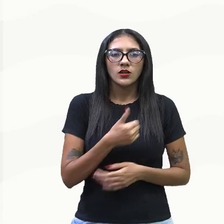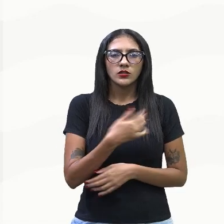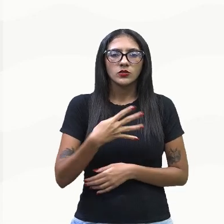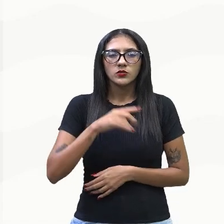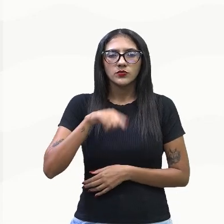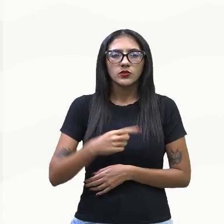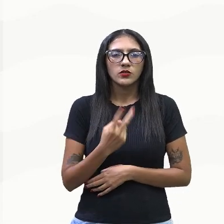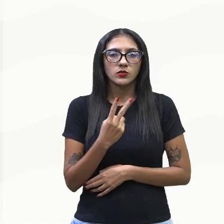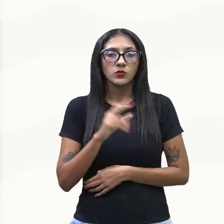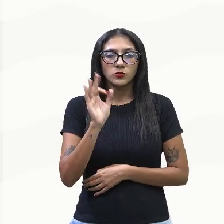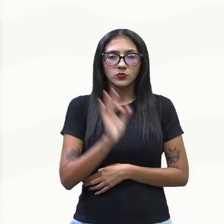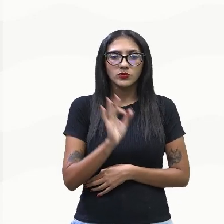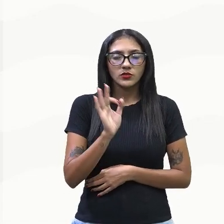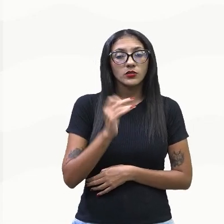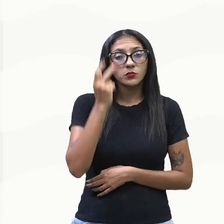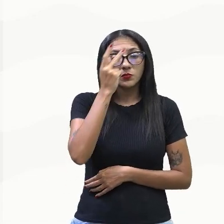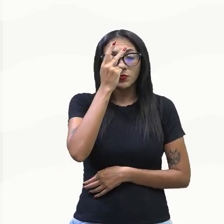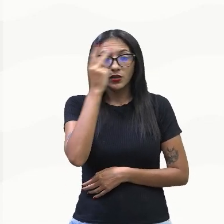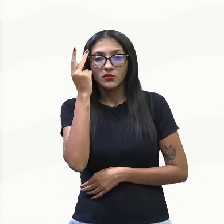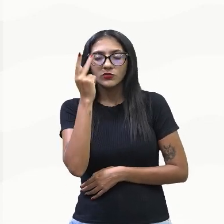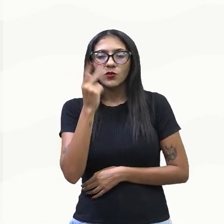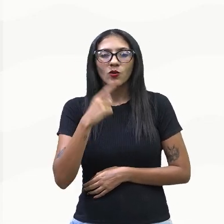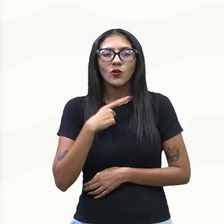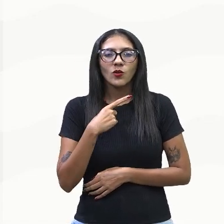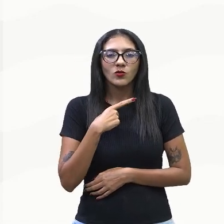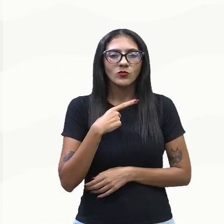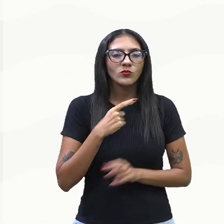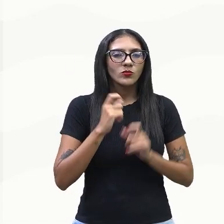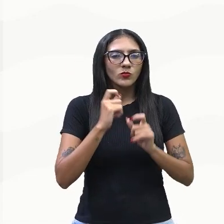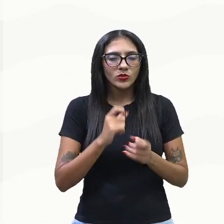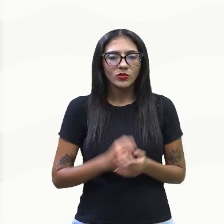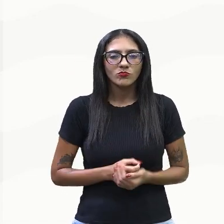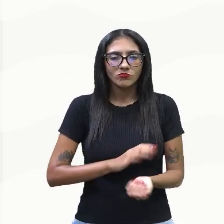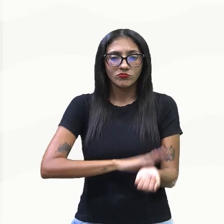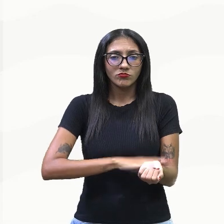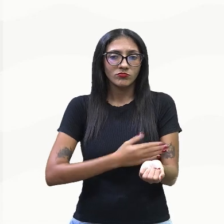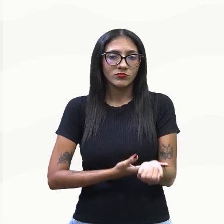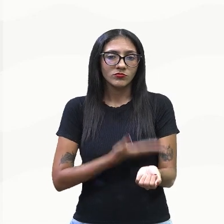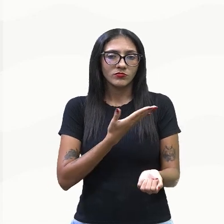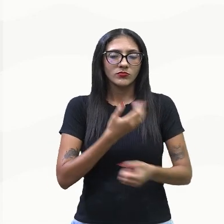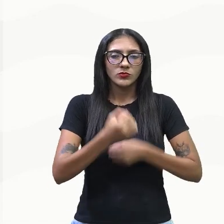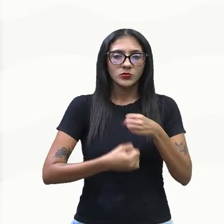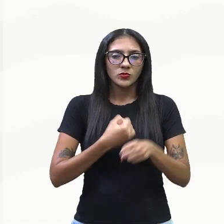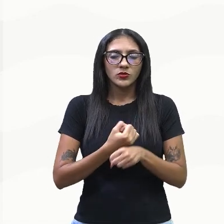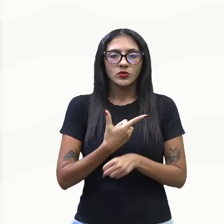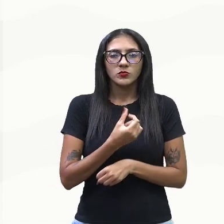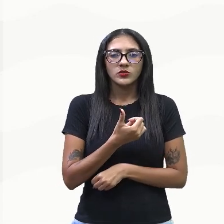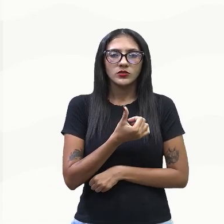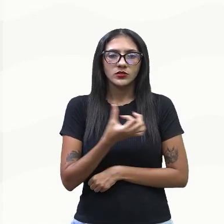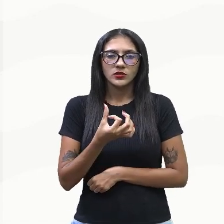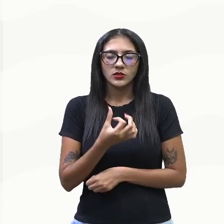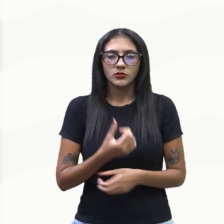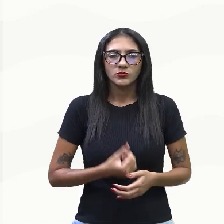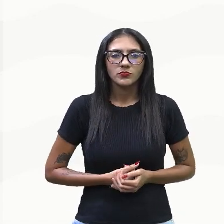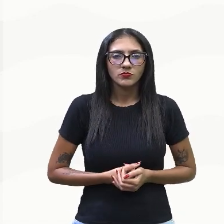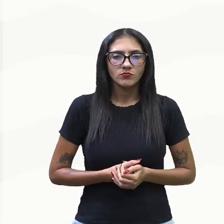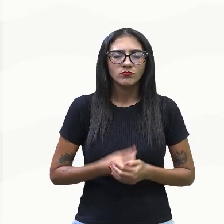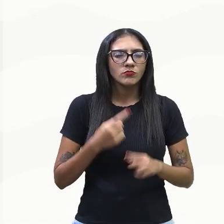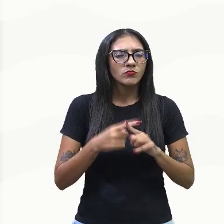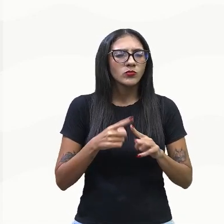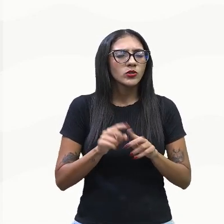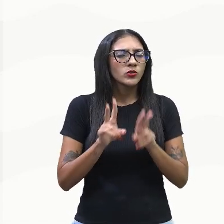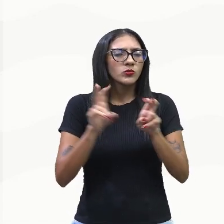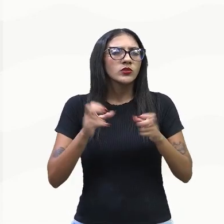de pessoas que foram diagnosticadas por hipertensão em 2016. Cresceu, por que que o título diz assim,